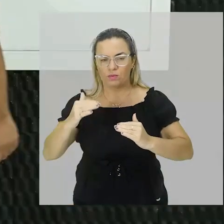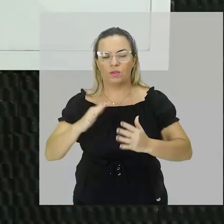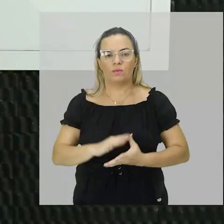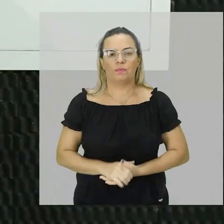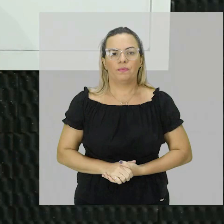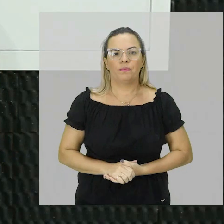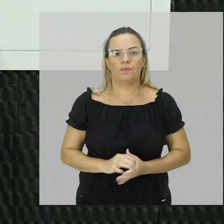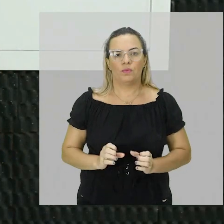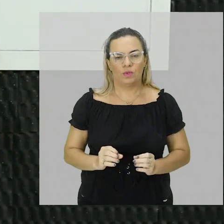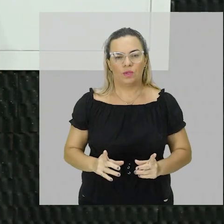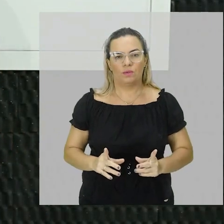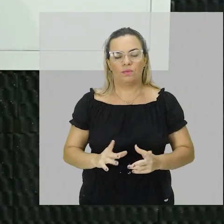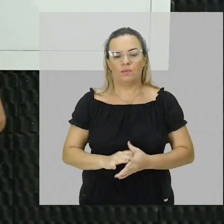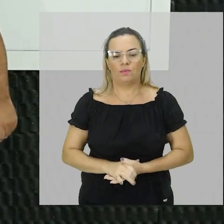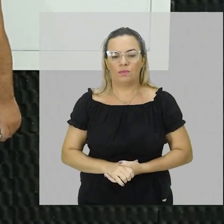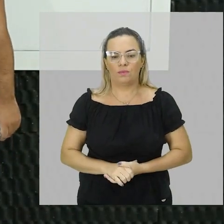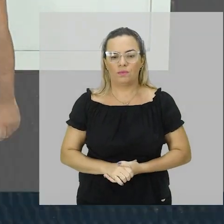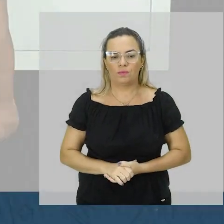Então,